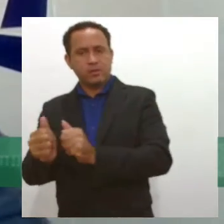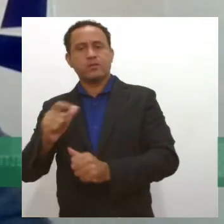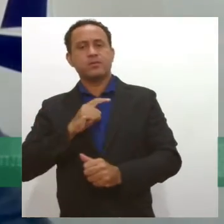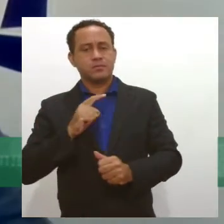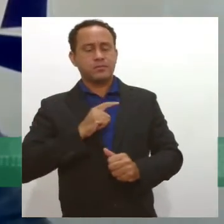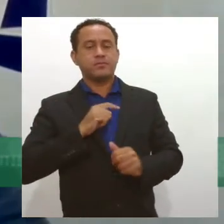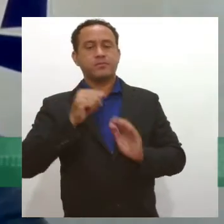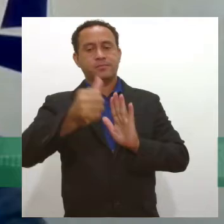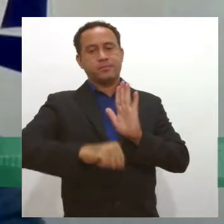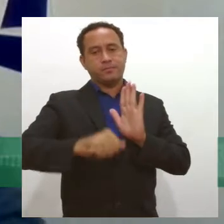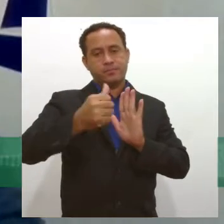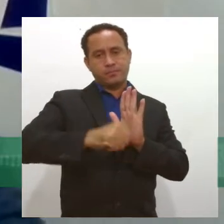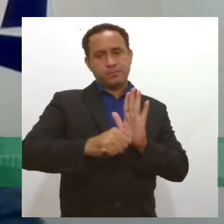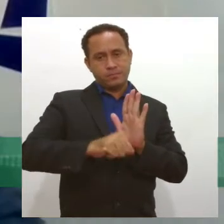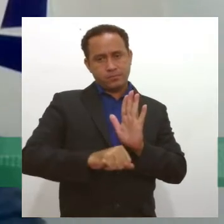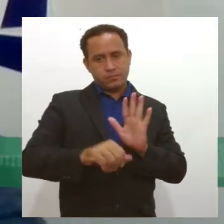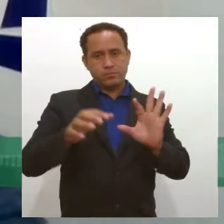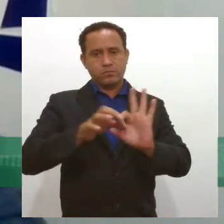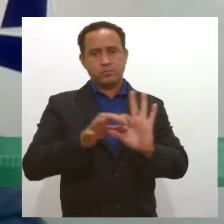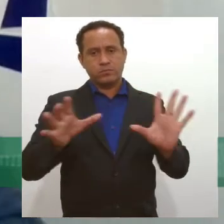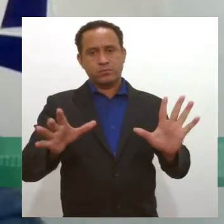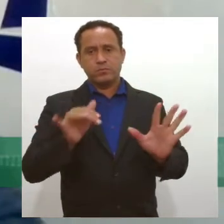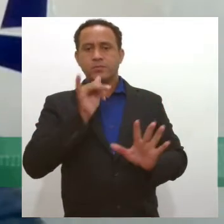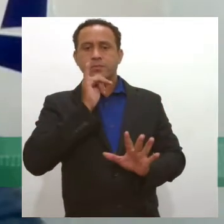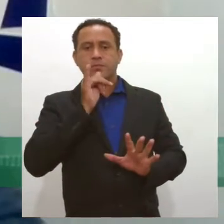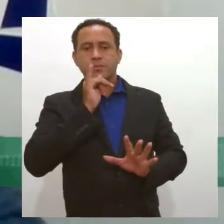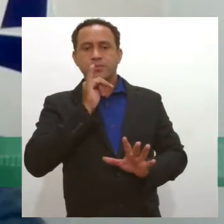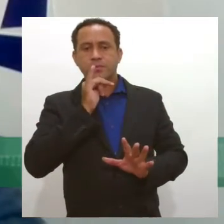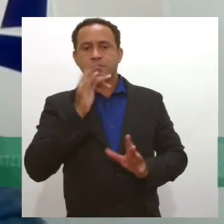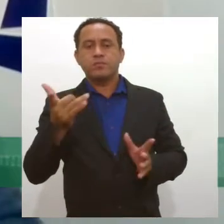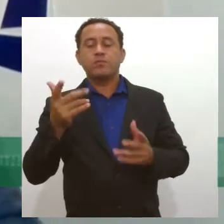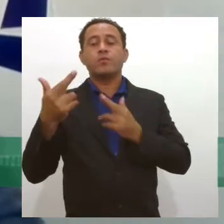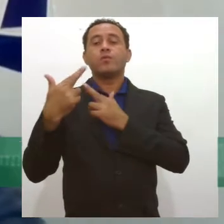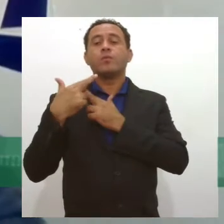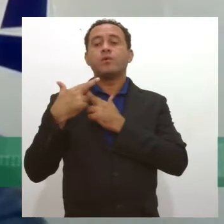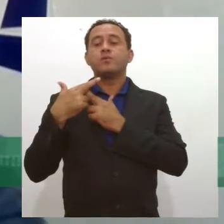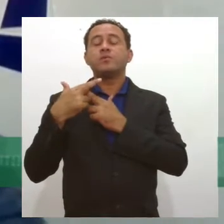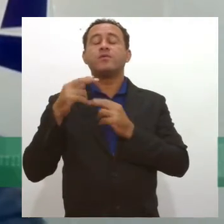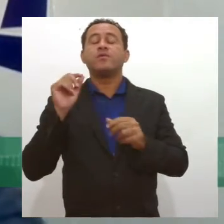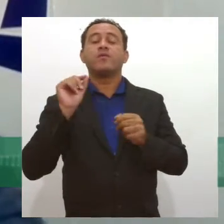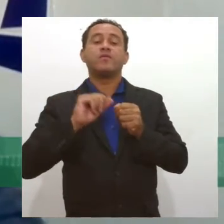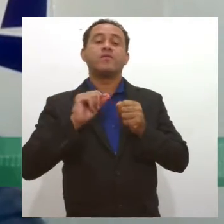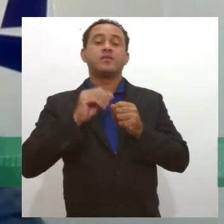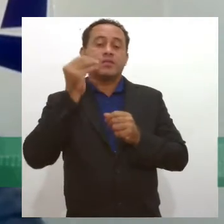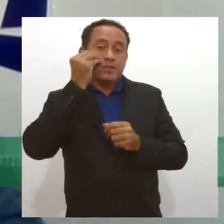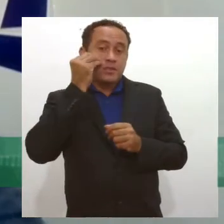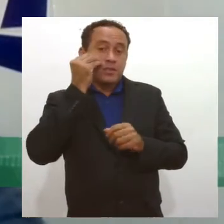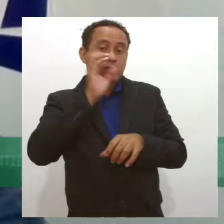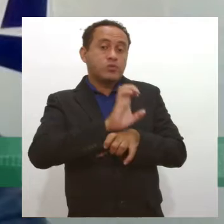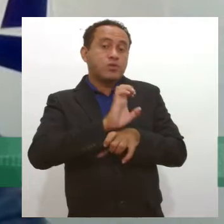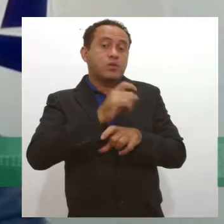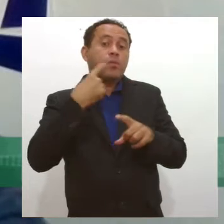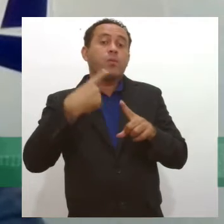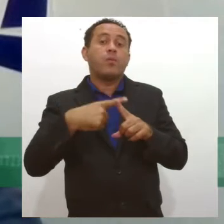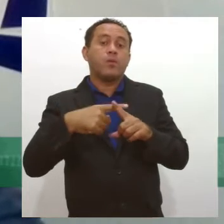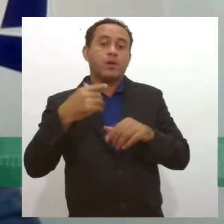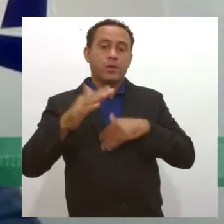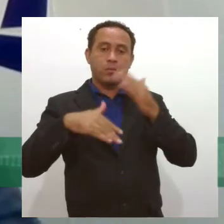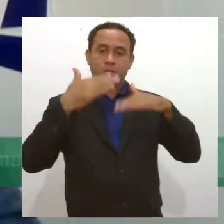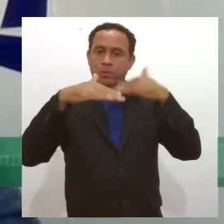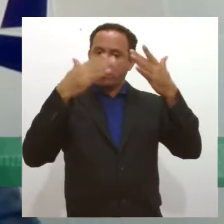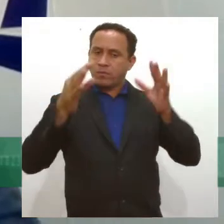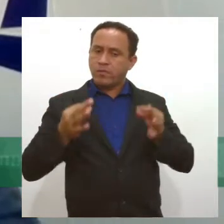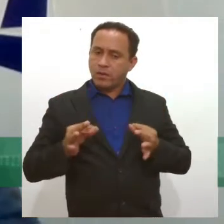diagnóstico, e estabelecer, por exemplo, qual é a competência, a vocação do estado de vocês no desenvolvimento dessas